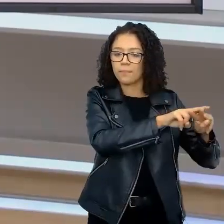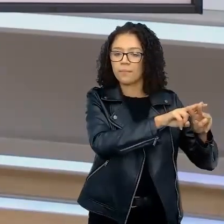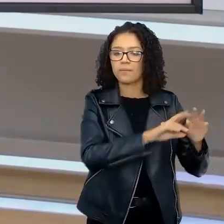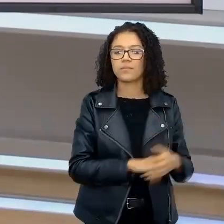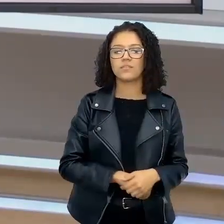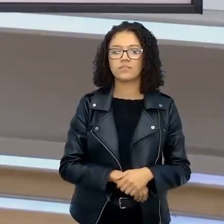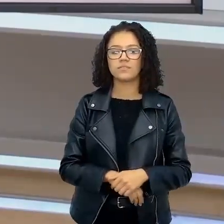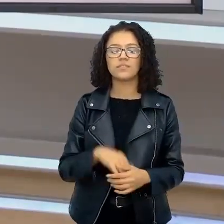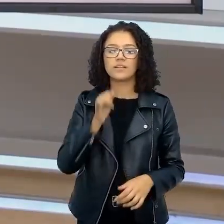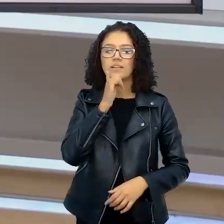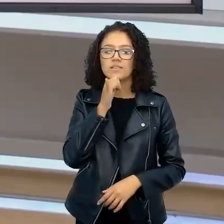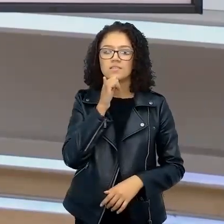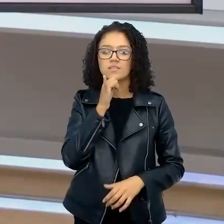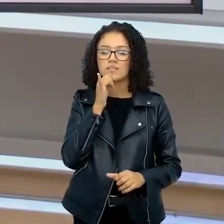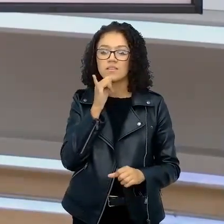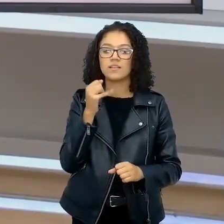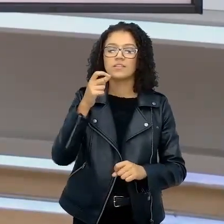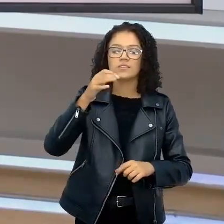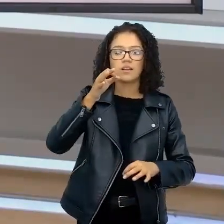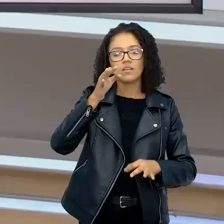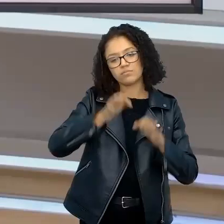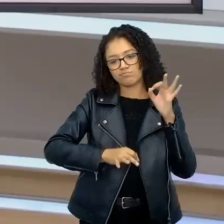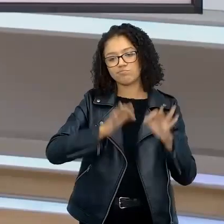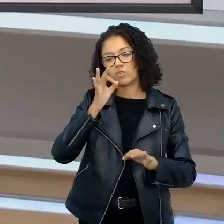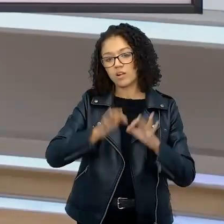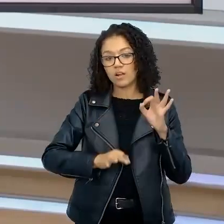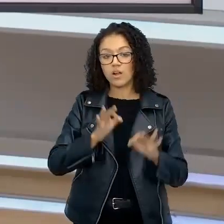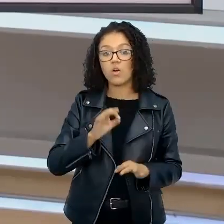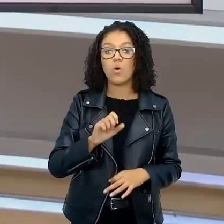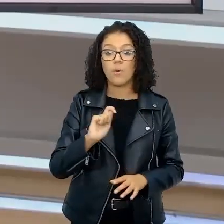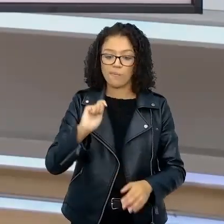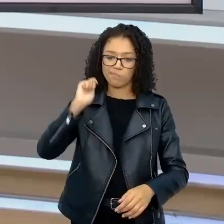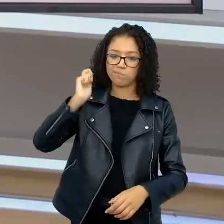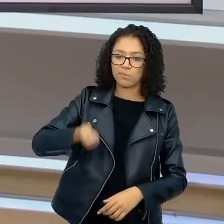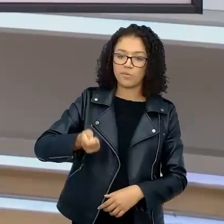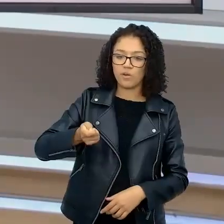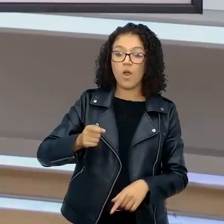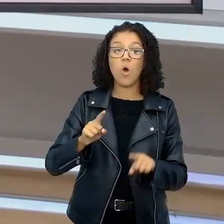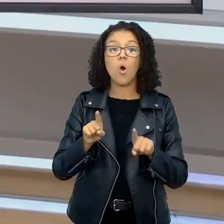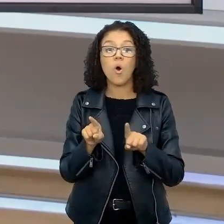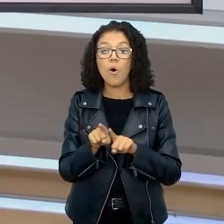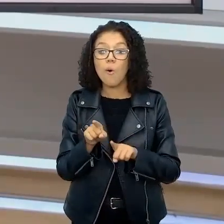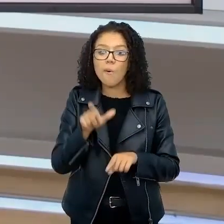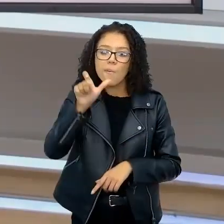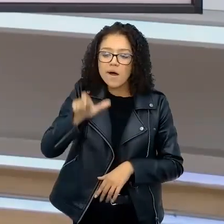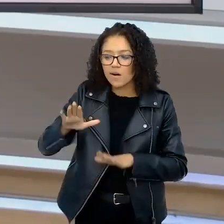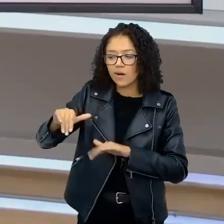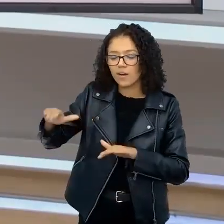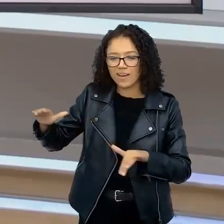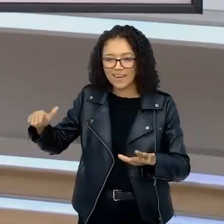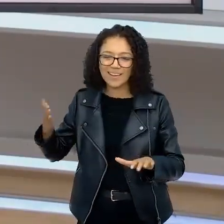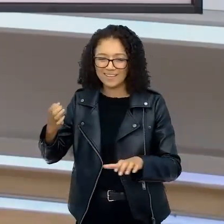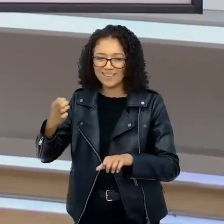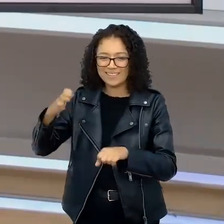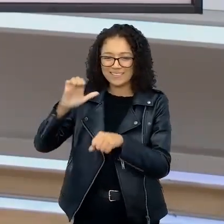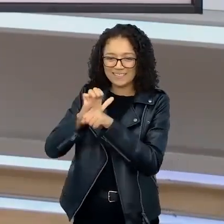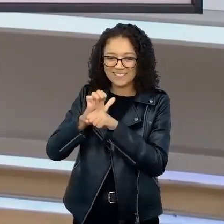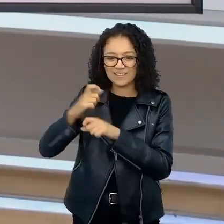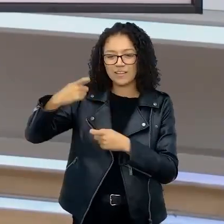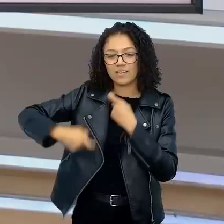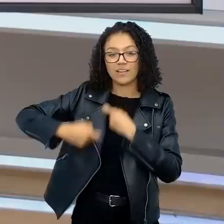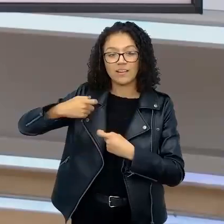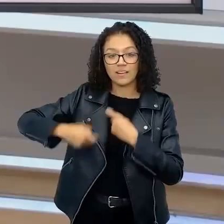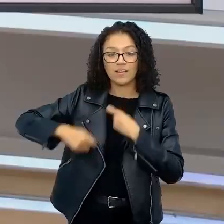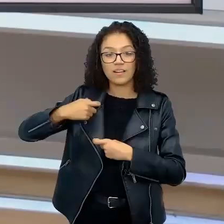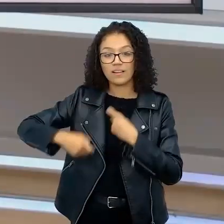de Justiça, né, Vara da Infância e Juventude, uma criança que ela é abusada sexualmente, como eu falei anteriormente, a família não